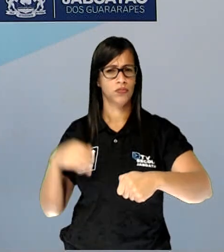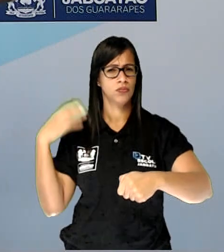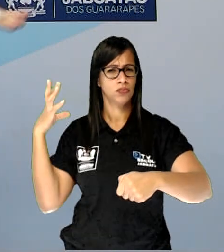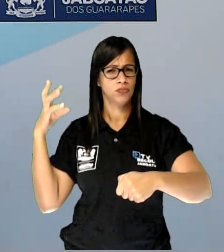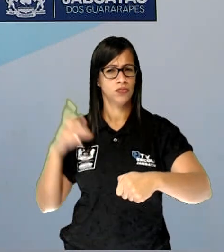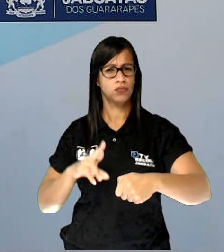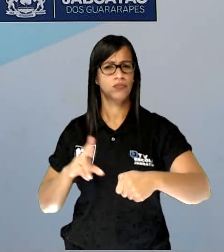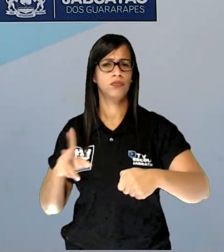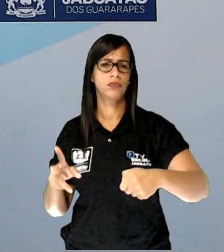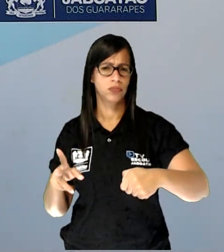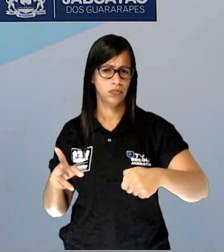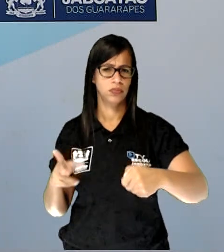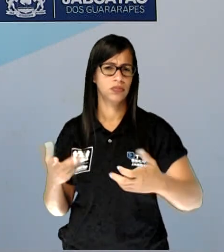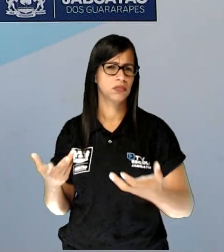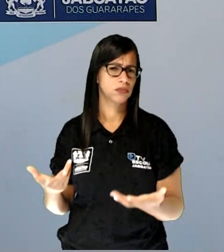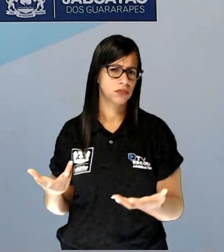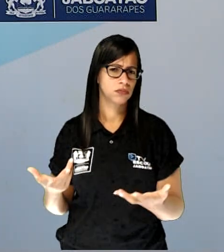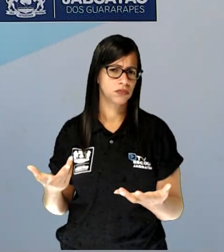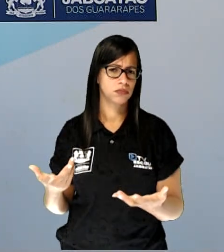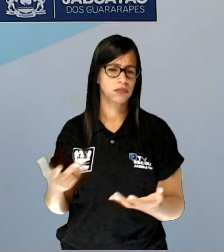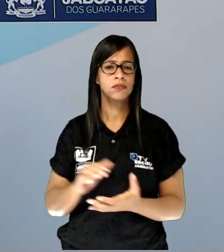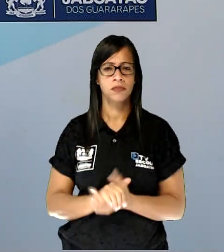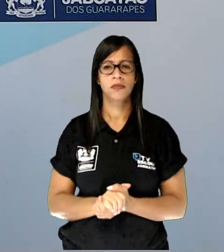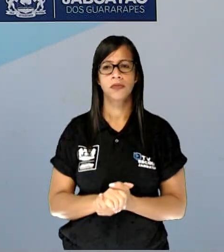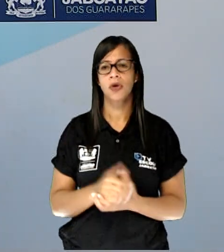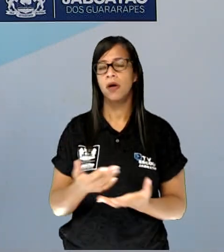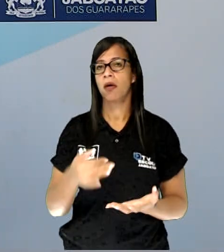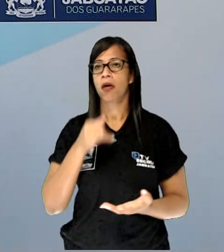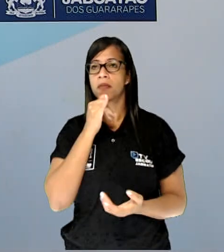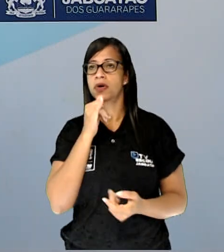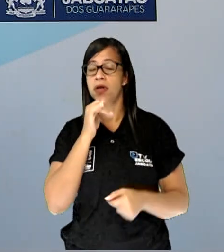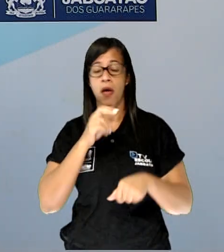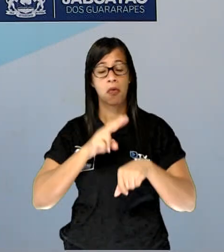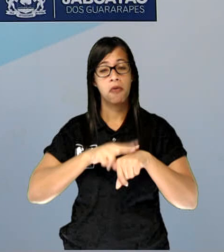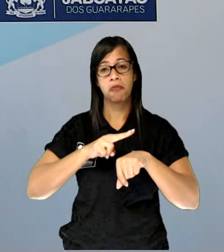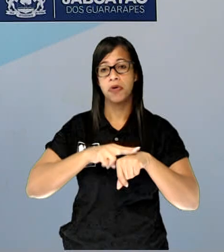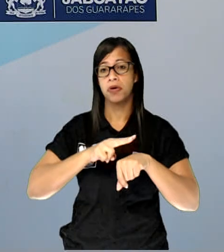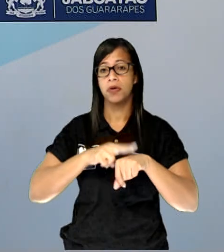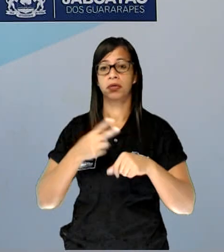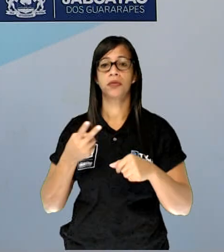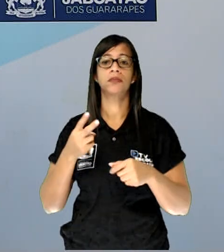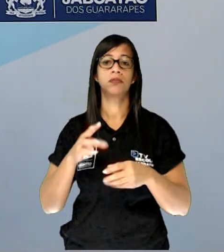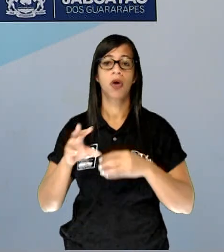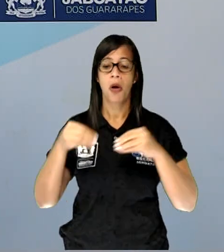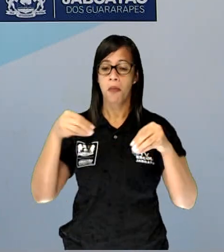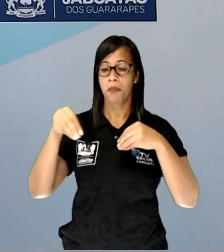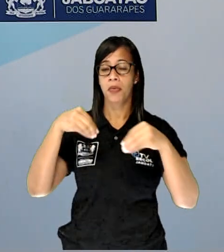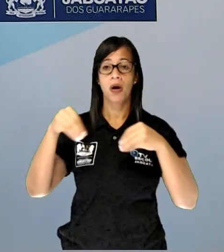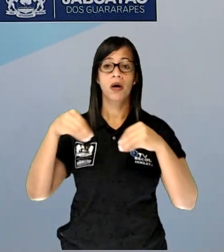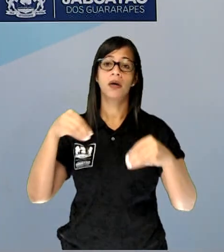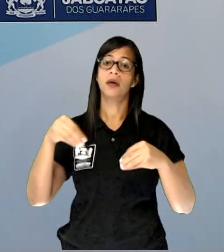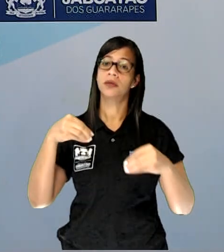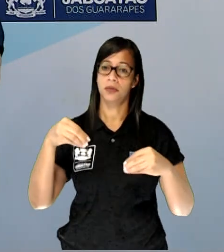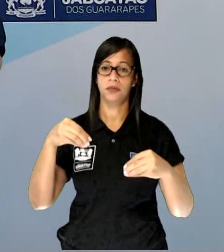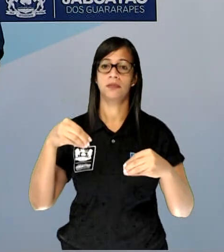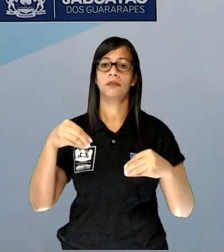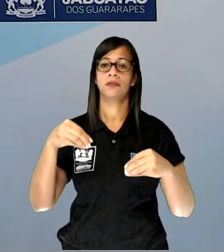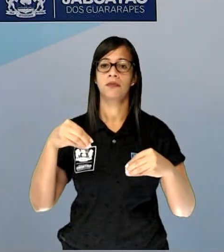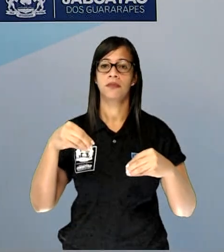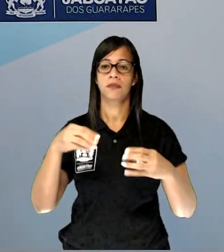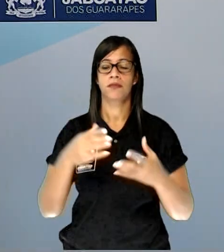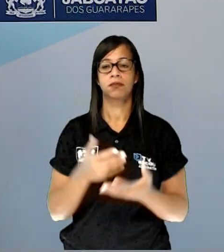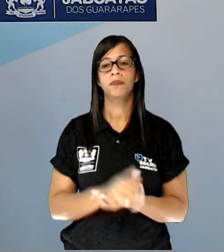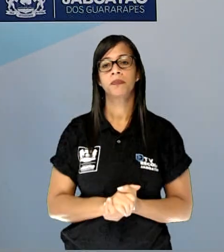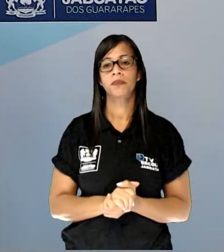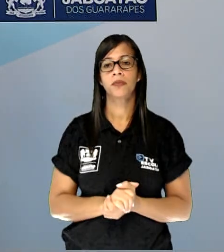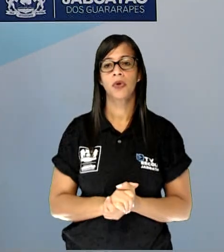vários materiais bem diferentes, vidros, plásticos, para você fazer realmente a testagem, tá? E aí você vai